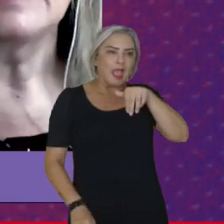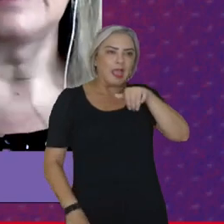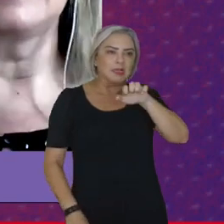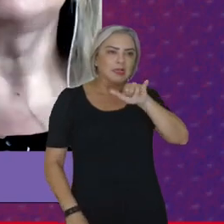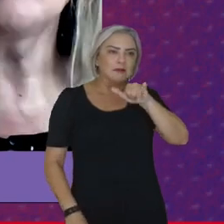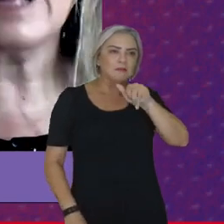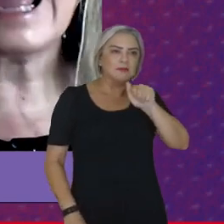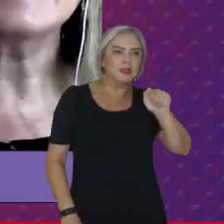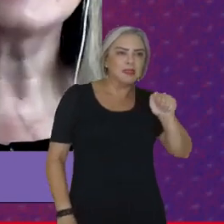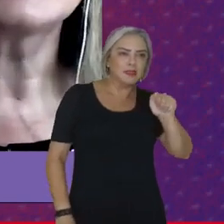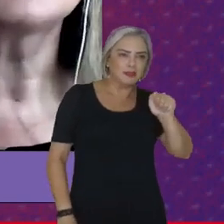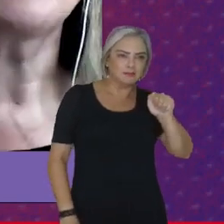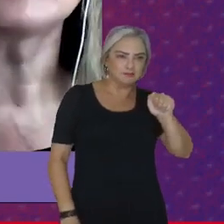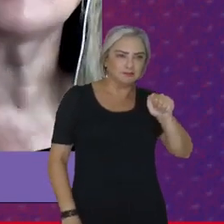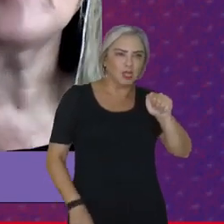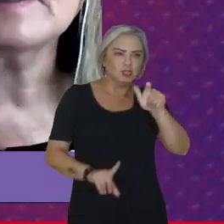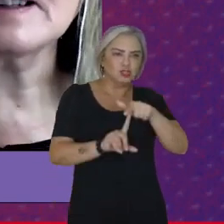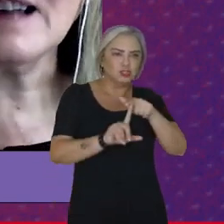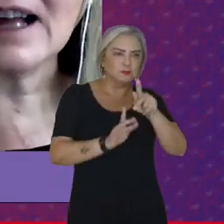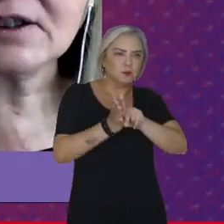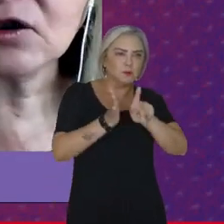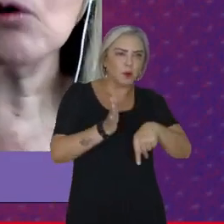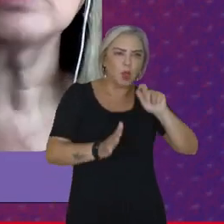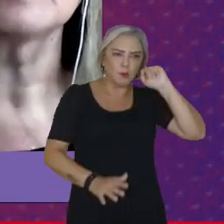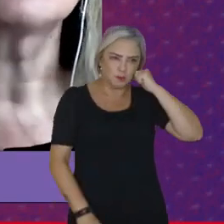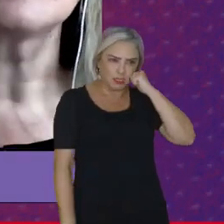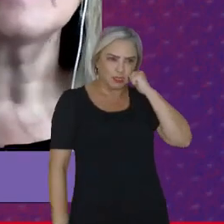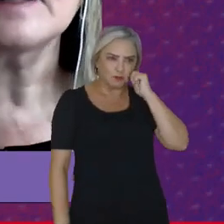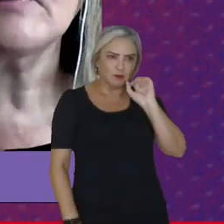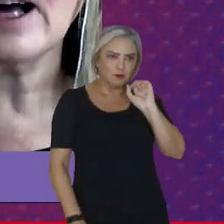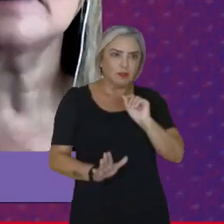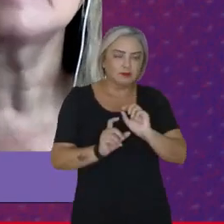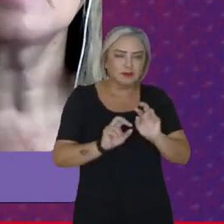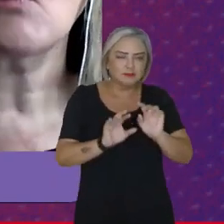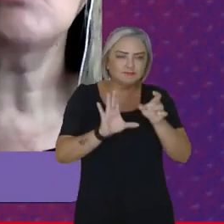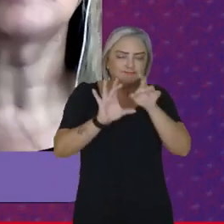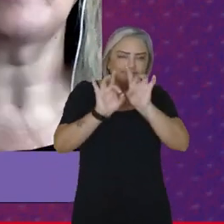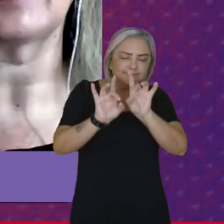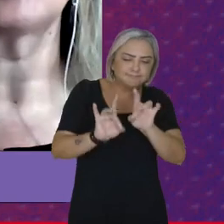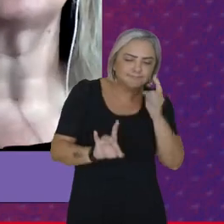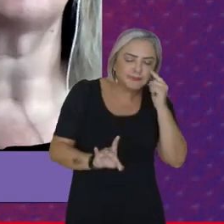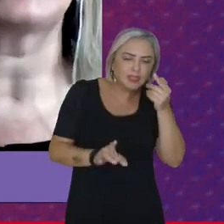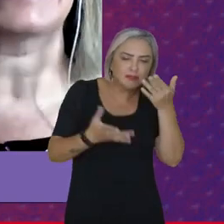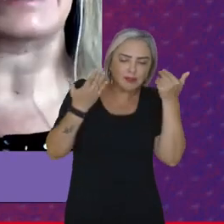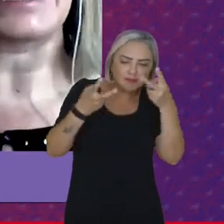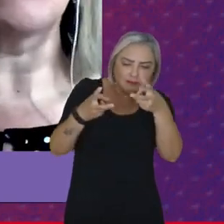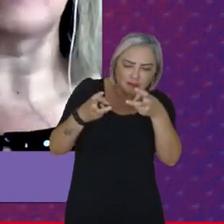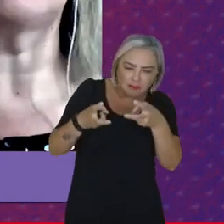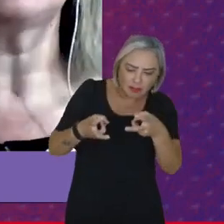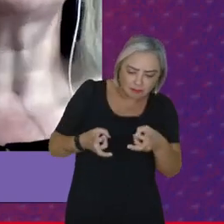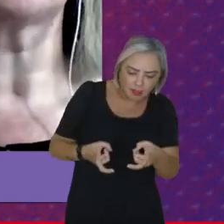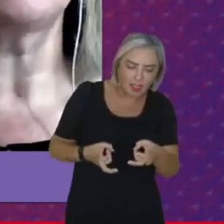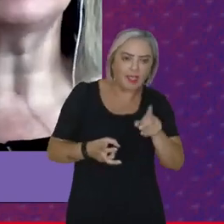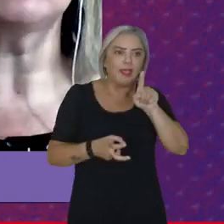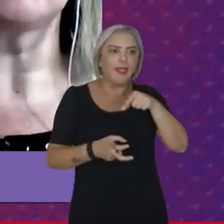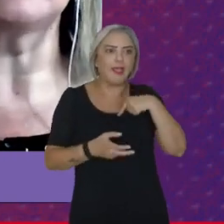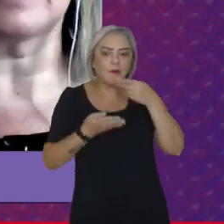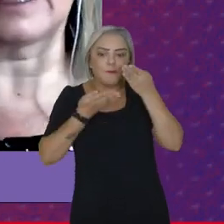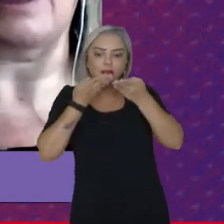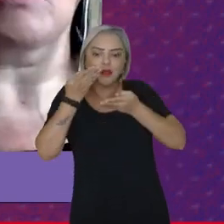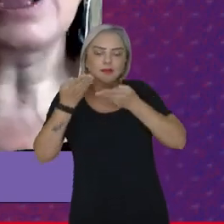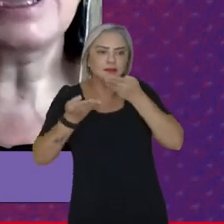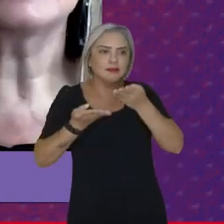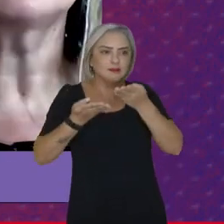falciforme. Então, essas especificidades todas têm que ser levadas em conta para que a gente fale, é um